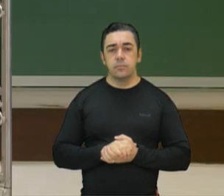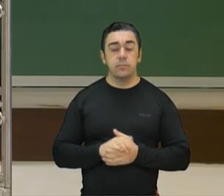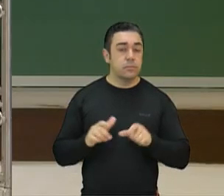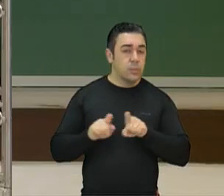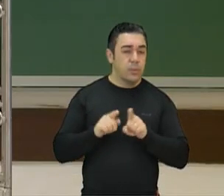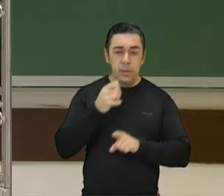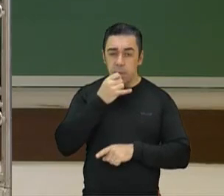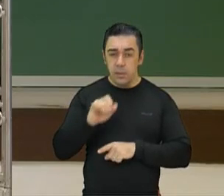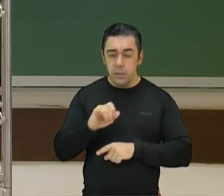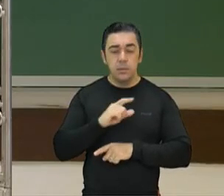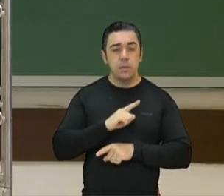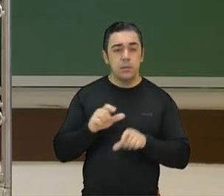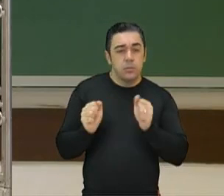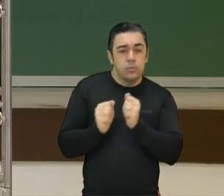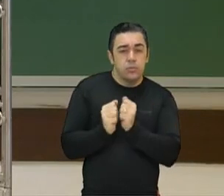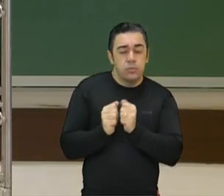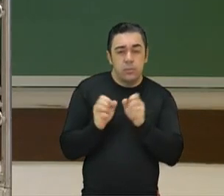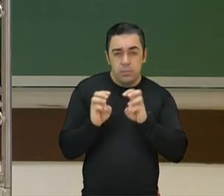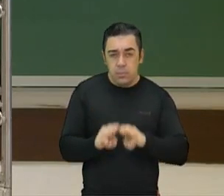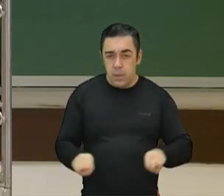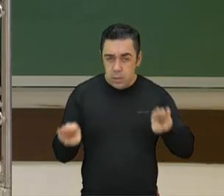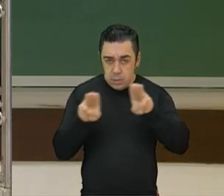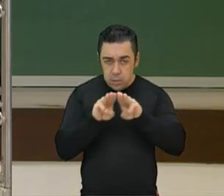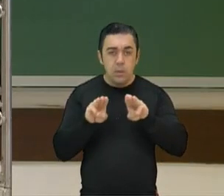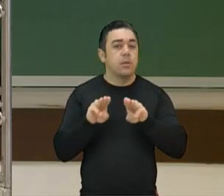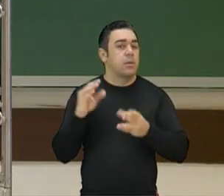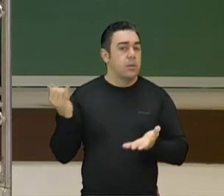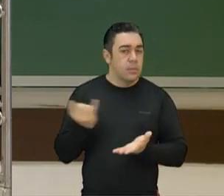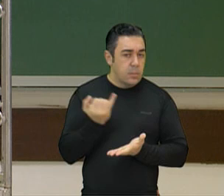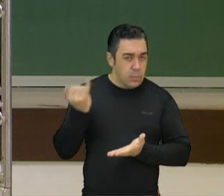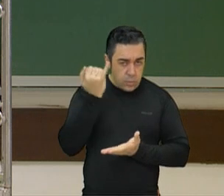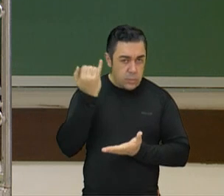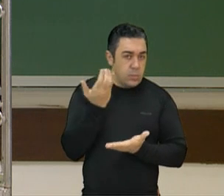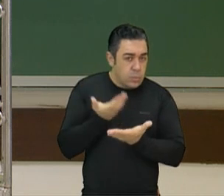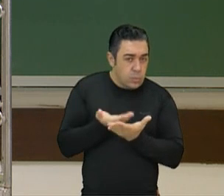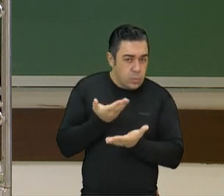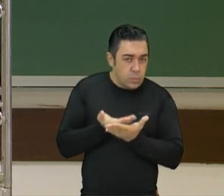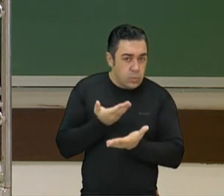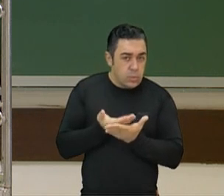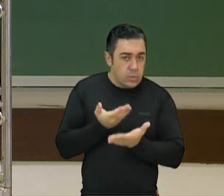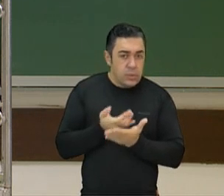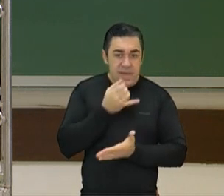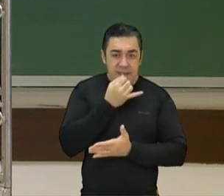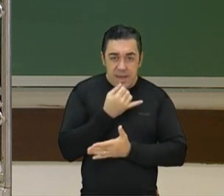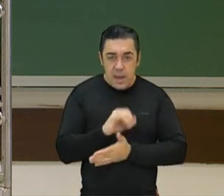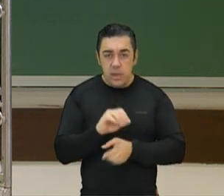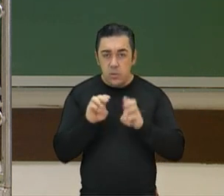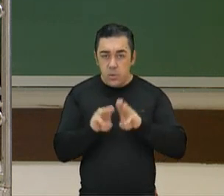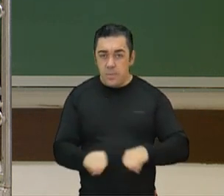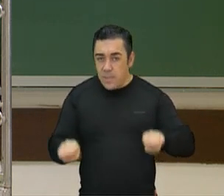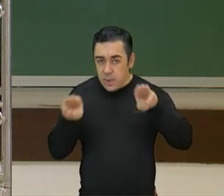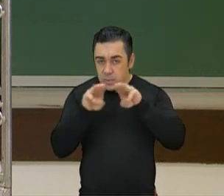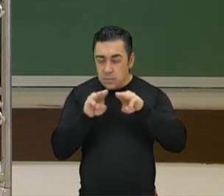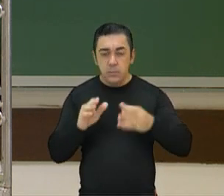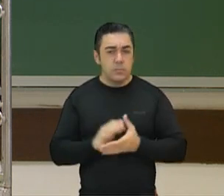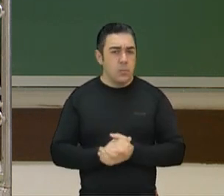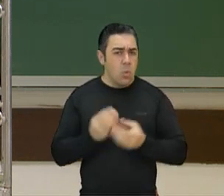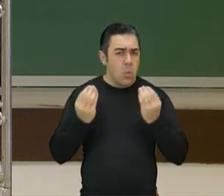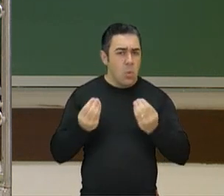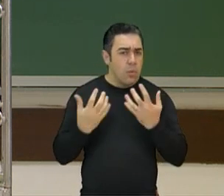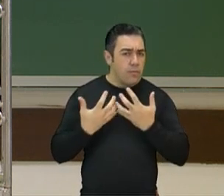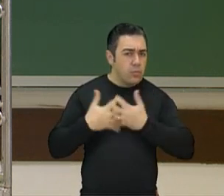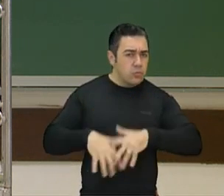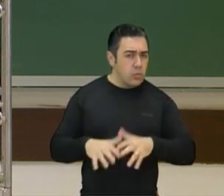O efeito magnético também muito importante aqui para o estudo do nosso eletromagnetismo. Então, como é que